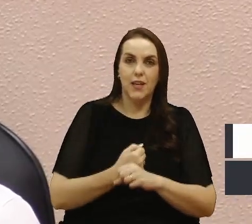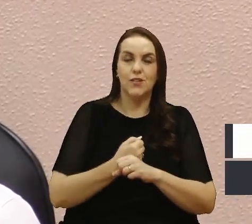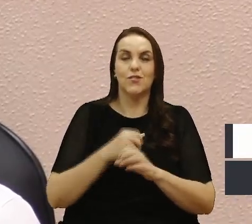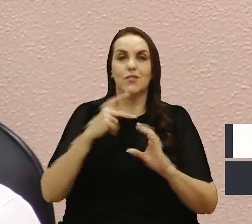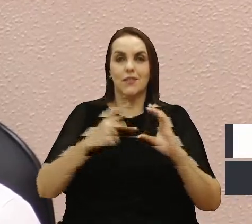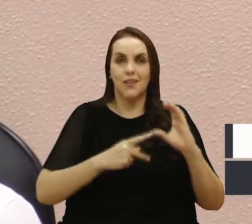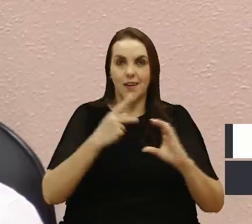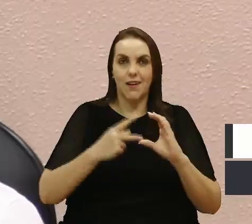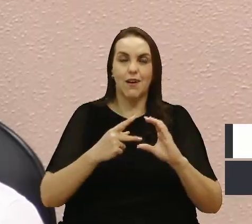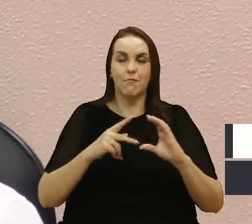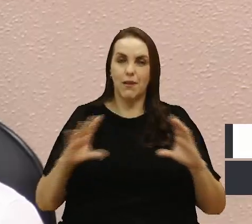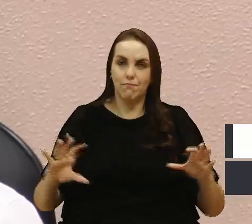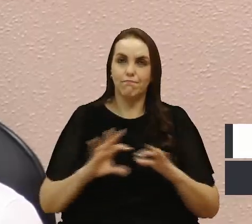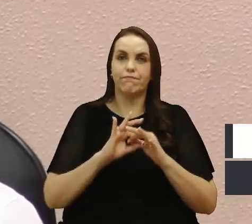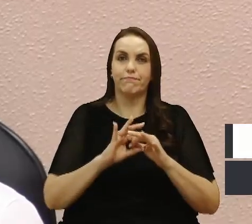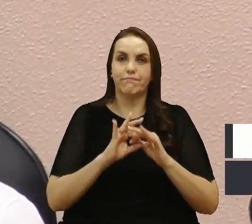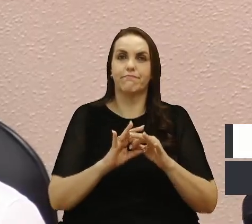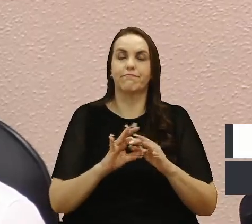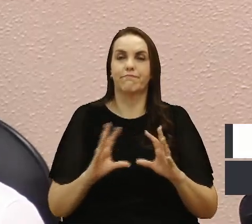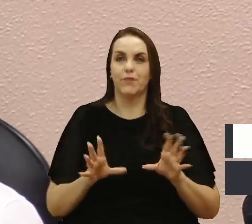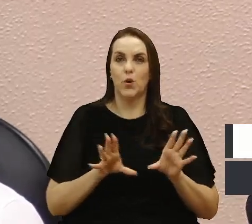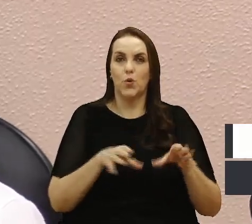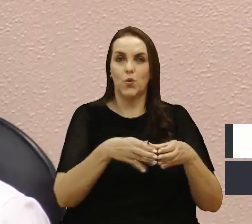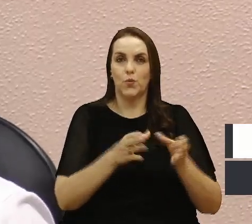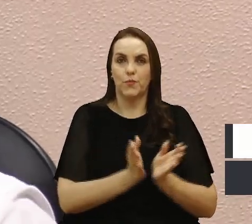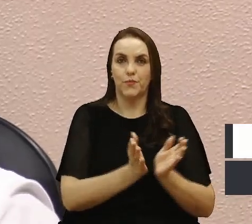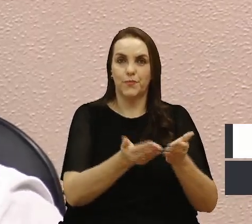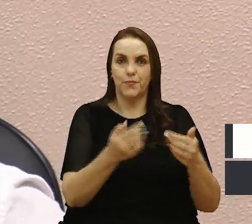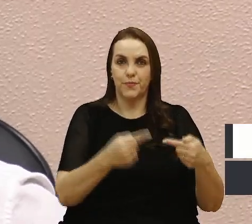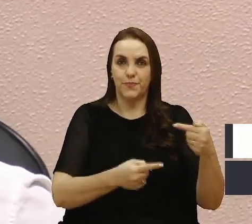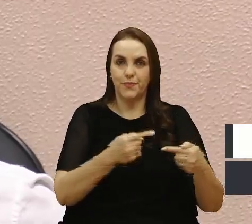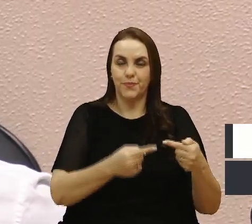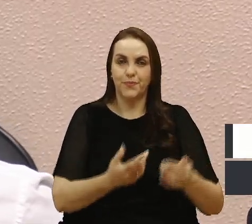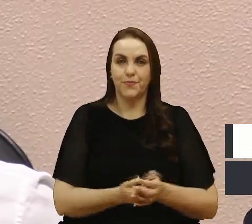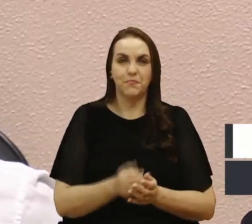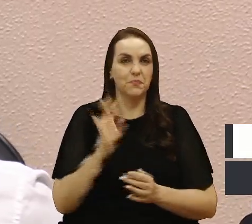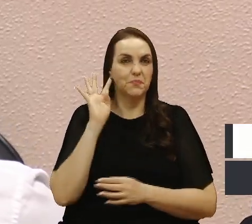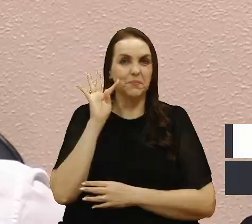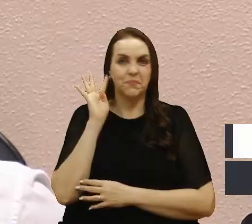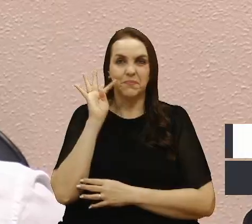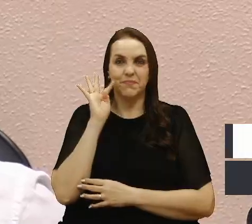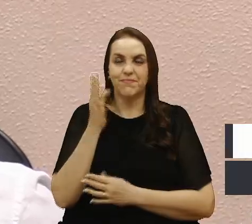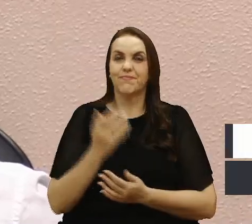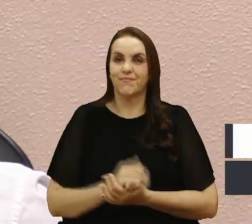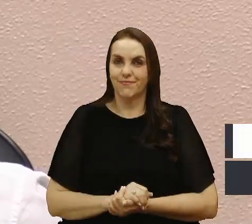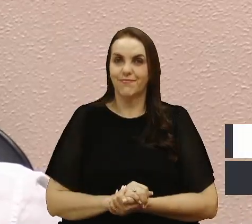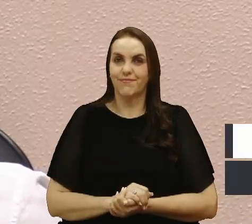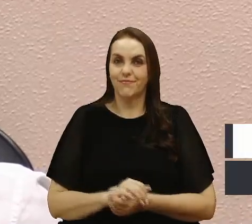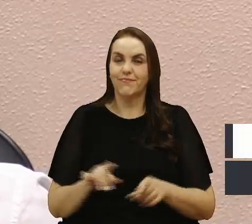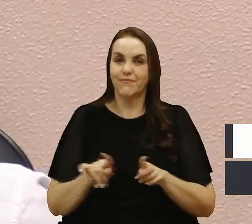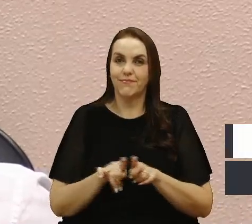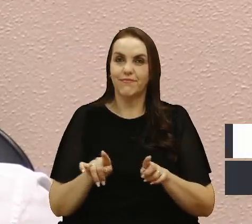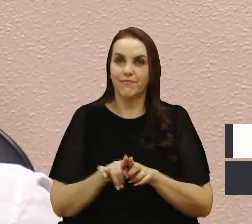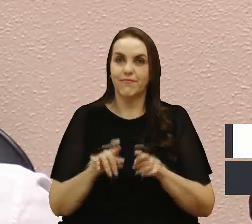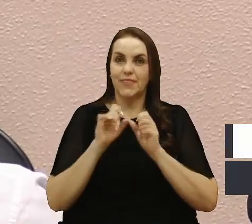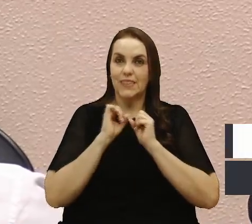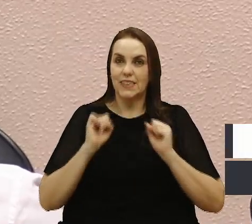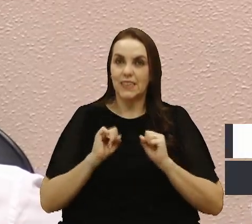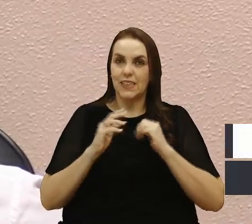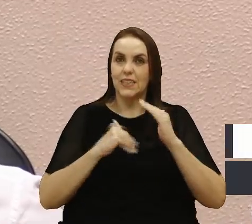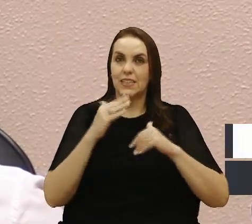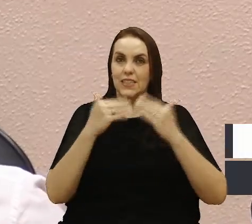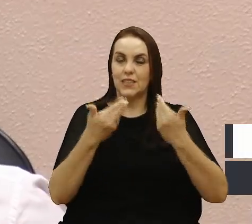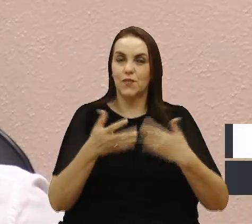Câmara de Vereadores, né, da nossa frente parlamentar, muito legal, e também a Secretaria de Desenvolvimento